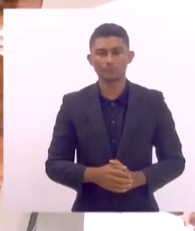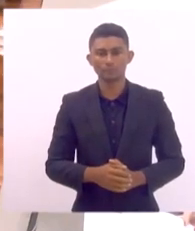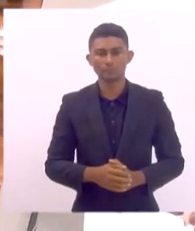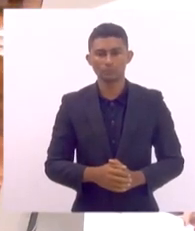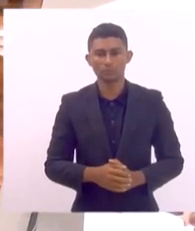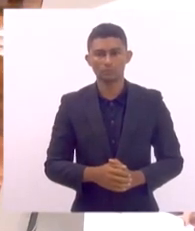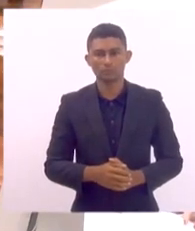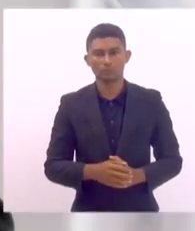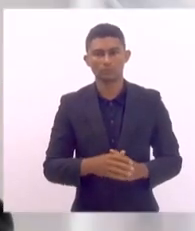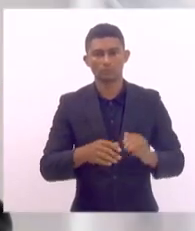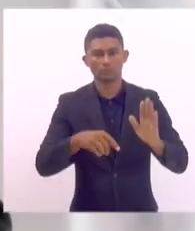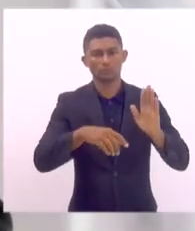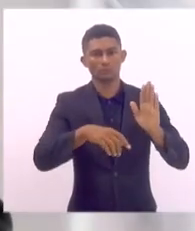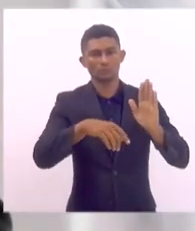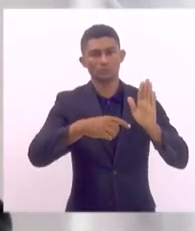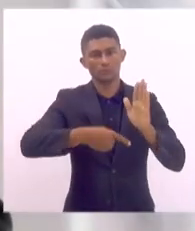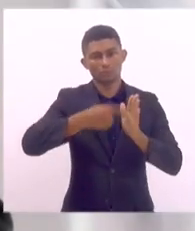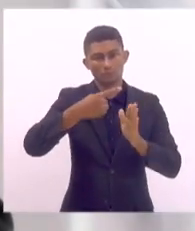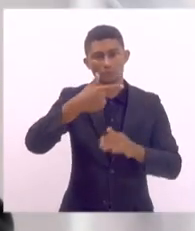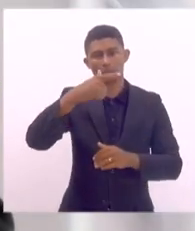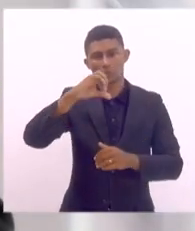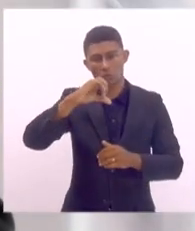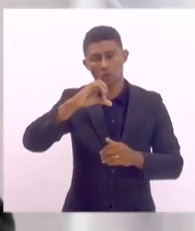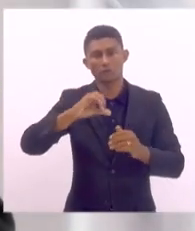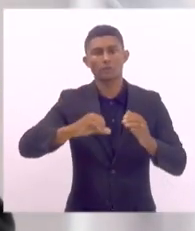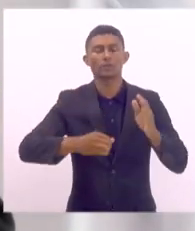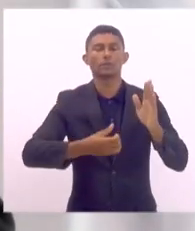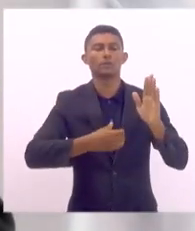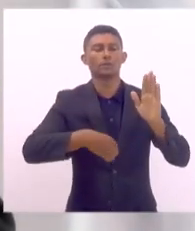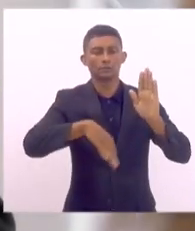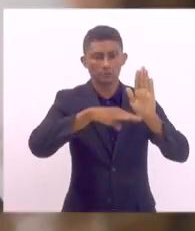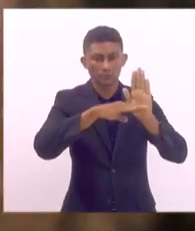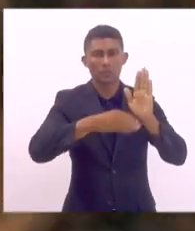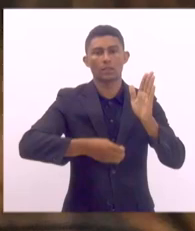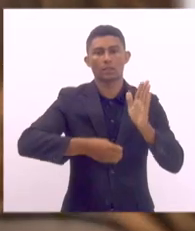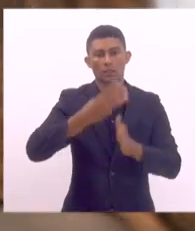Primeiro é 29, terceiro 29.